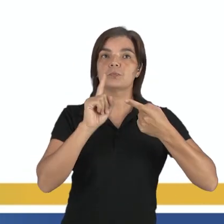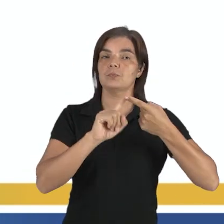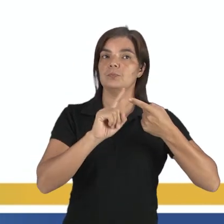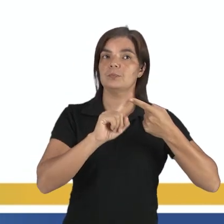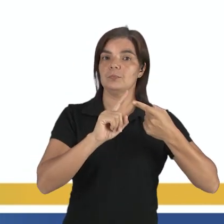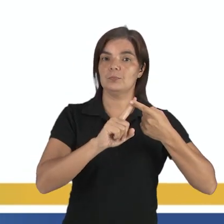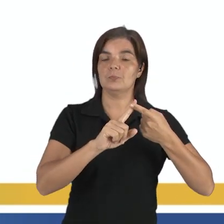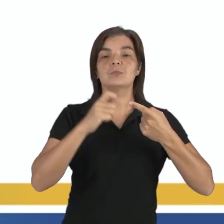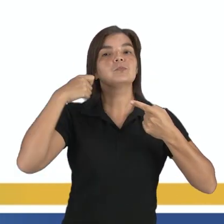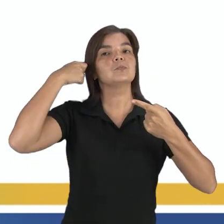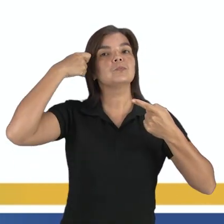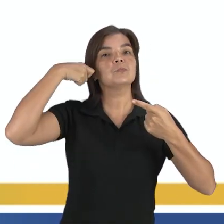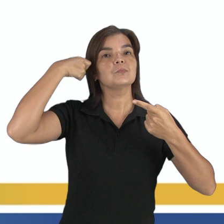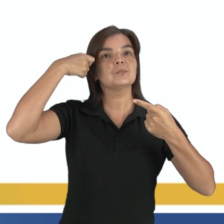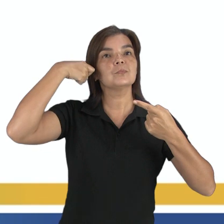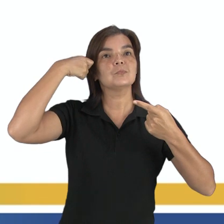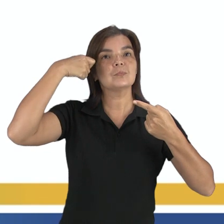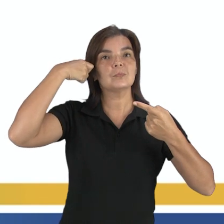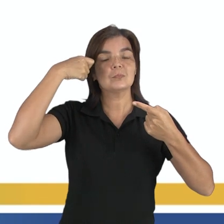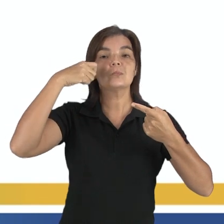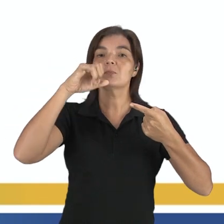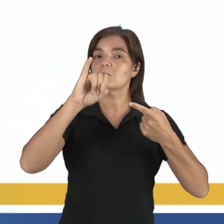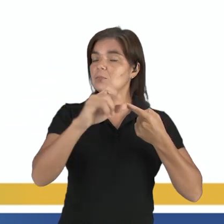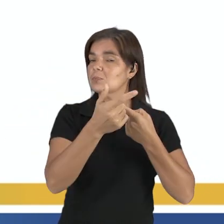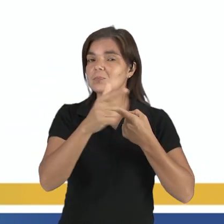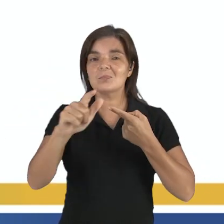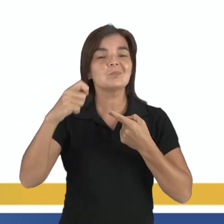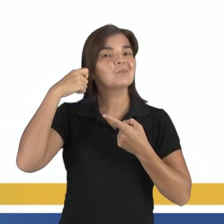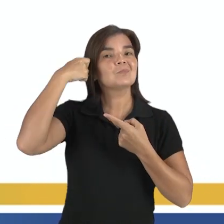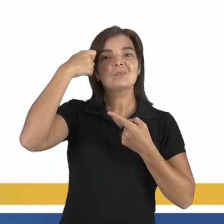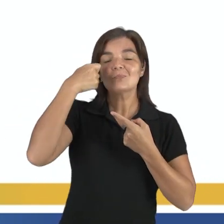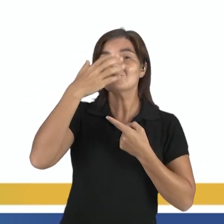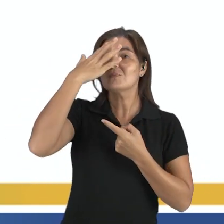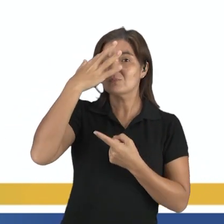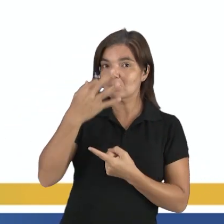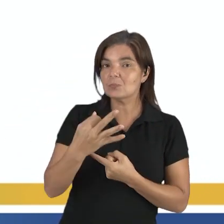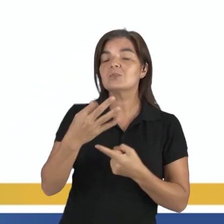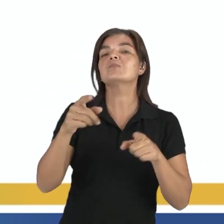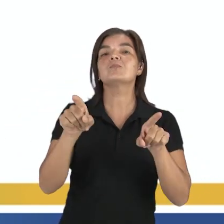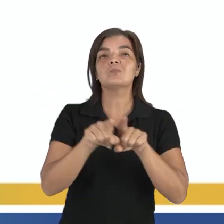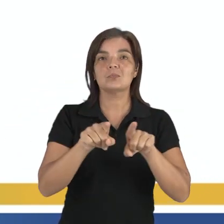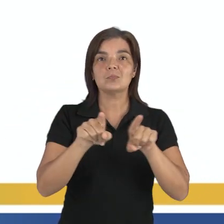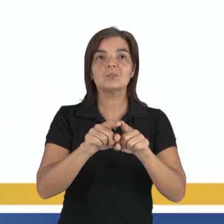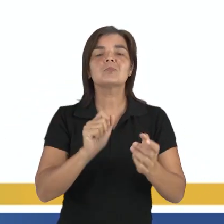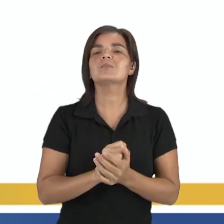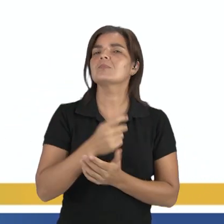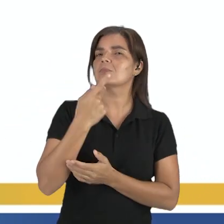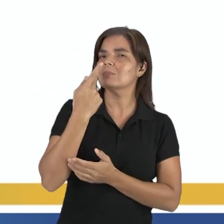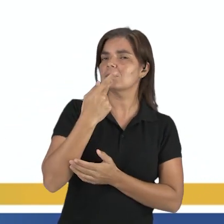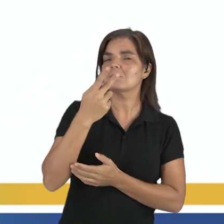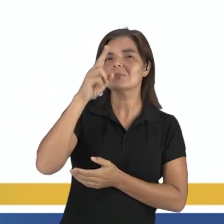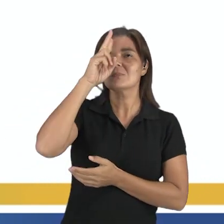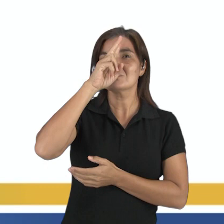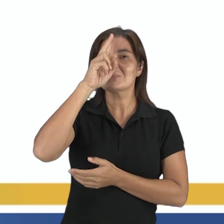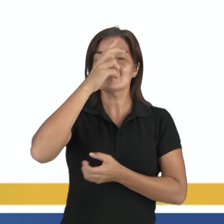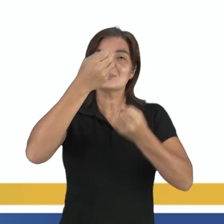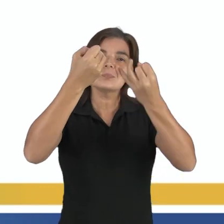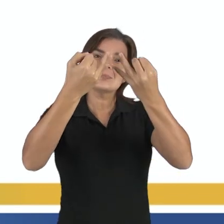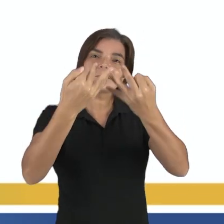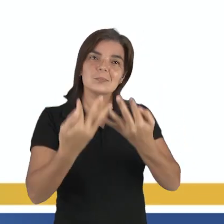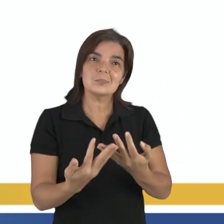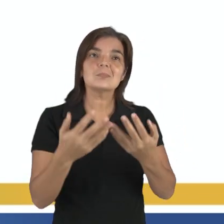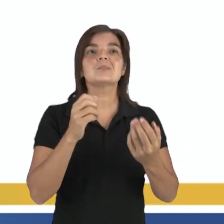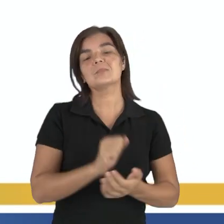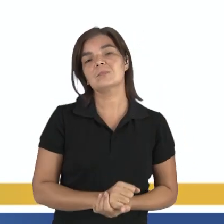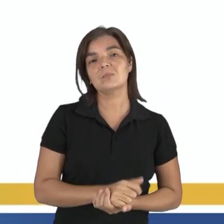Primeira tríade é o ator. Se não tiver o ator, que é justamente aquele que vai falar a história, que vai contar